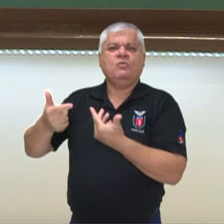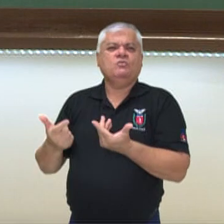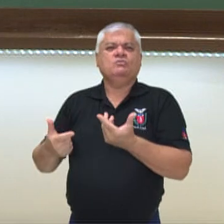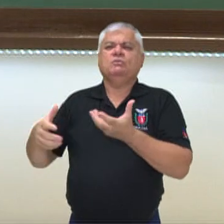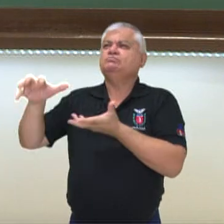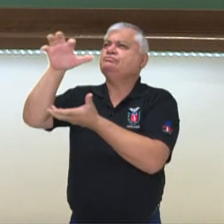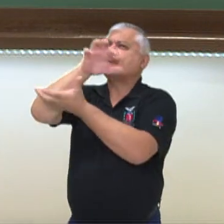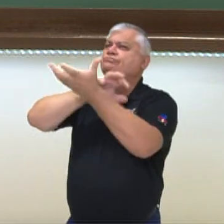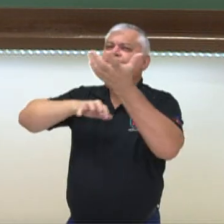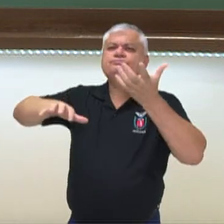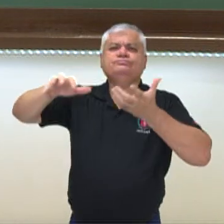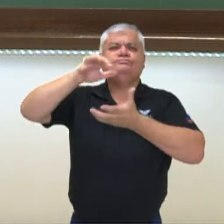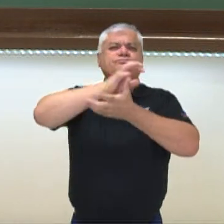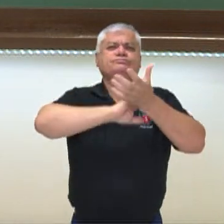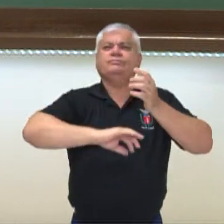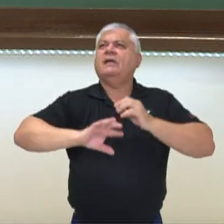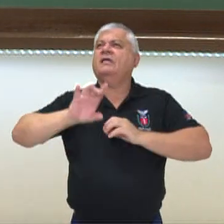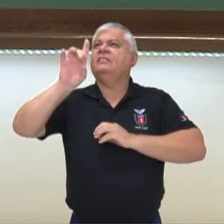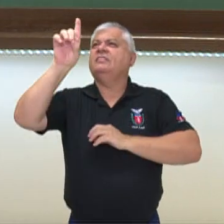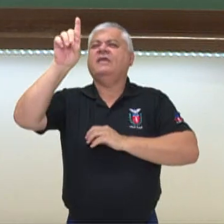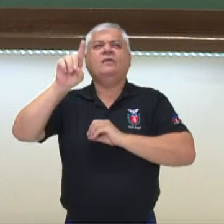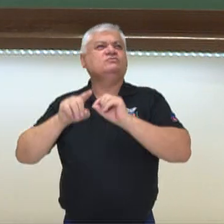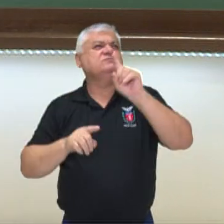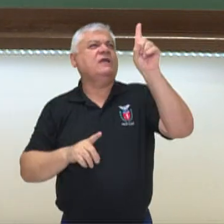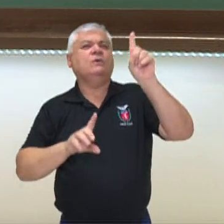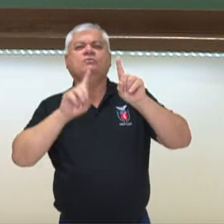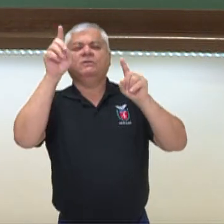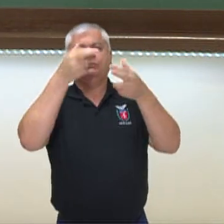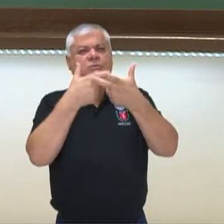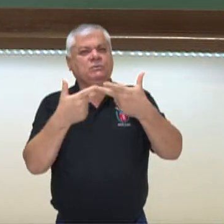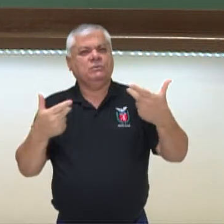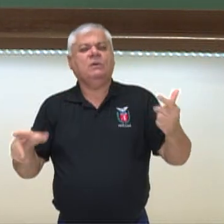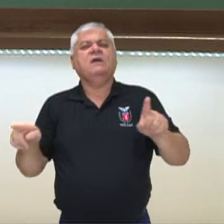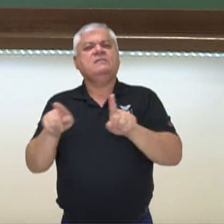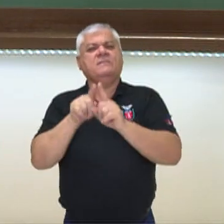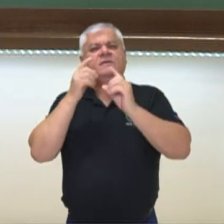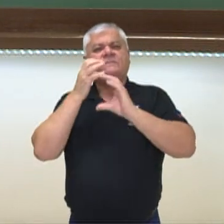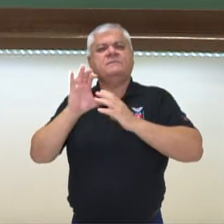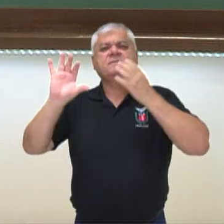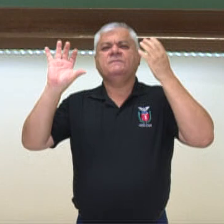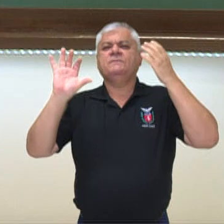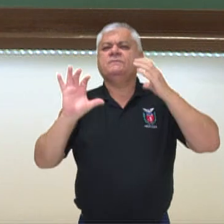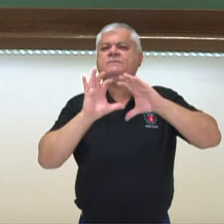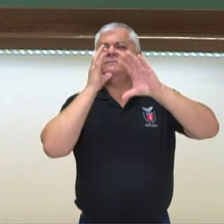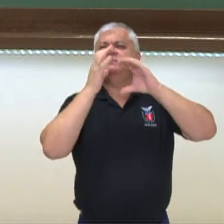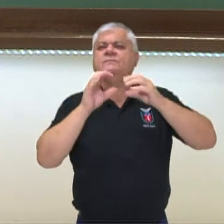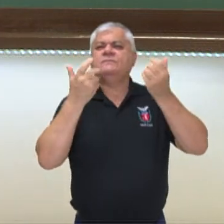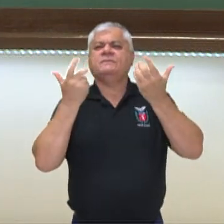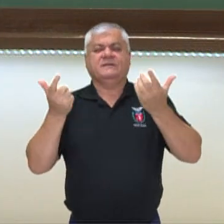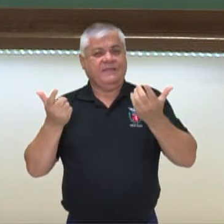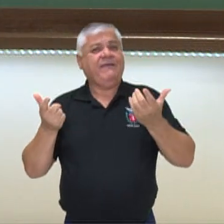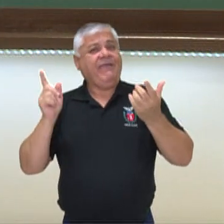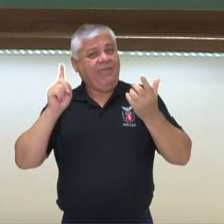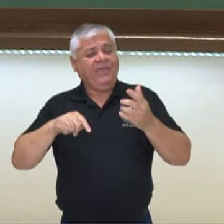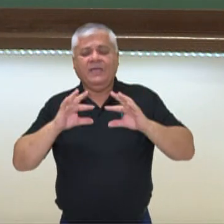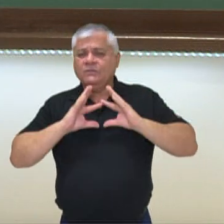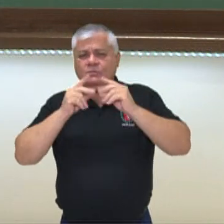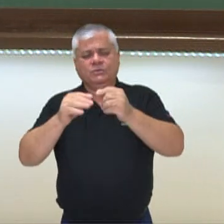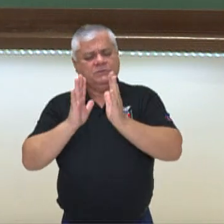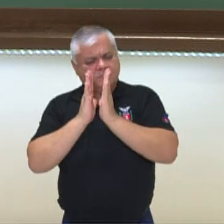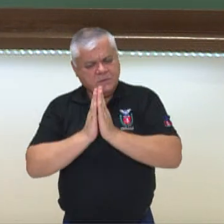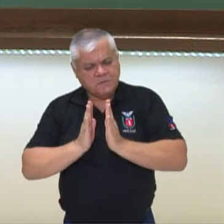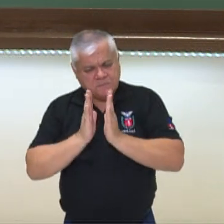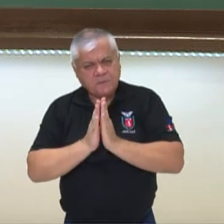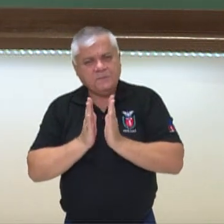suas divindades. Também fala dos seus hinos, dos seus cantos, das suas preces, enfim, toda a